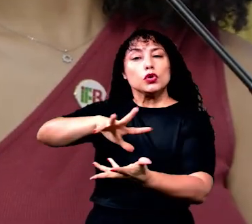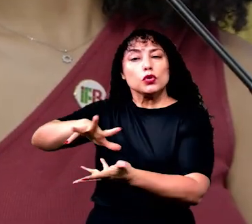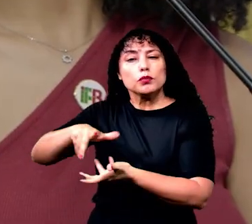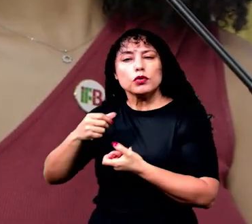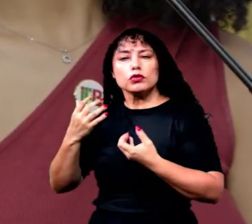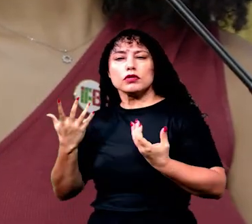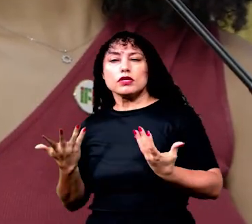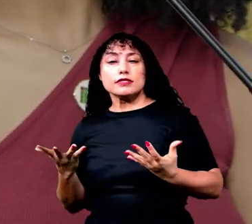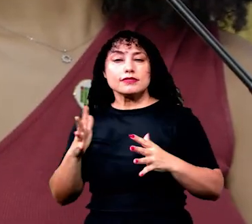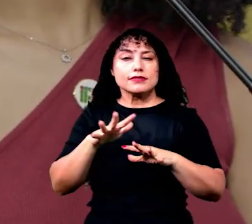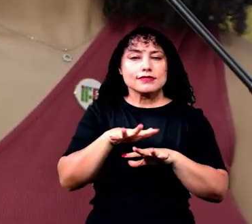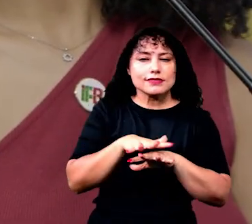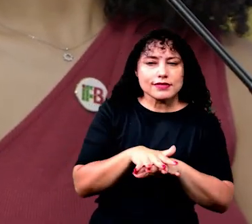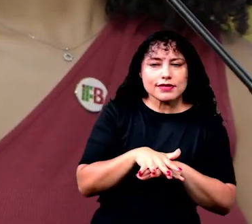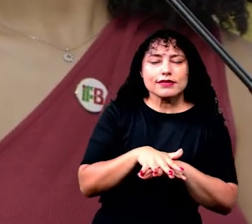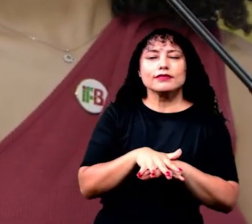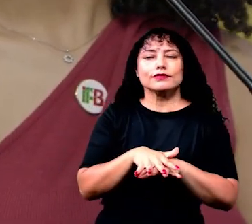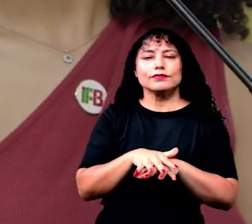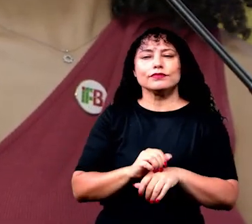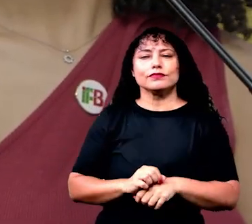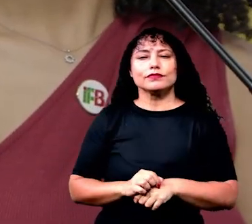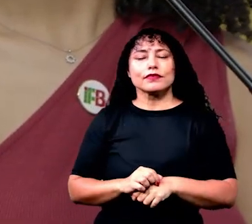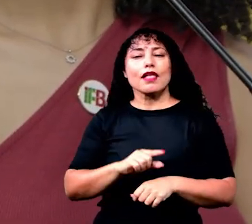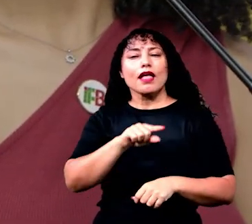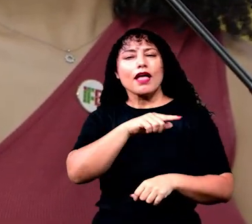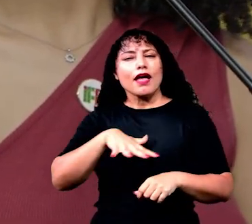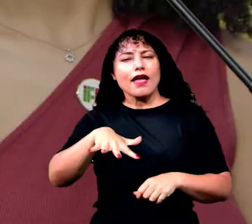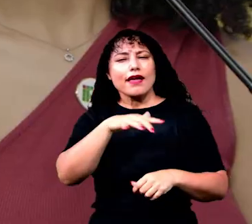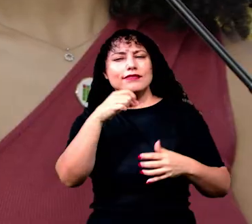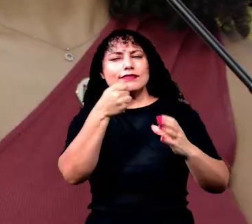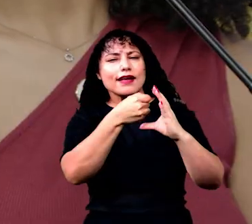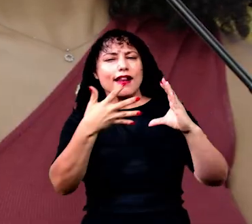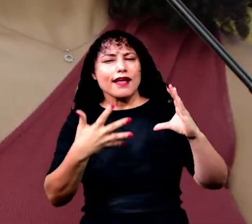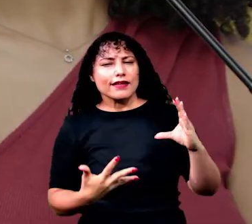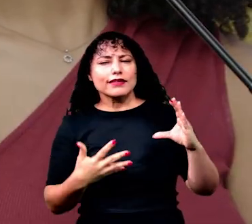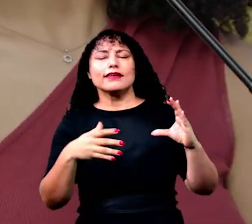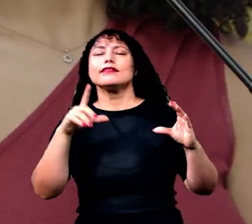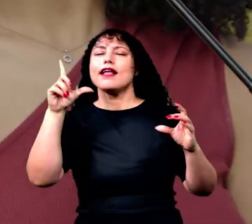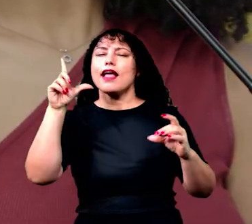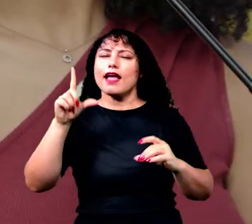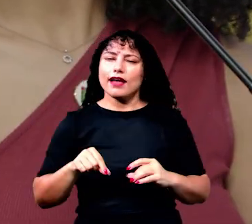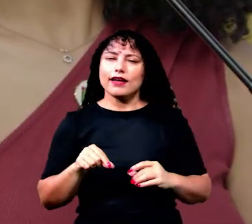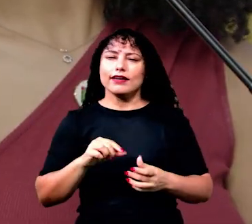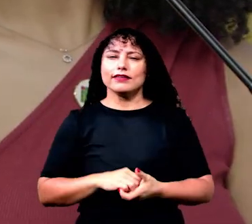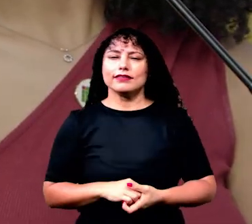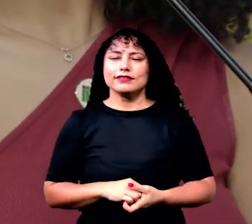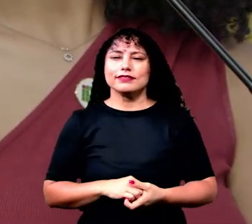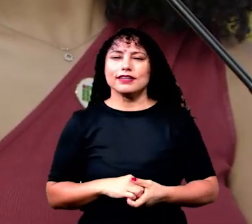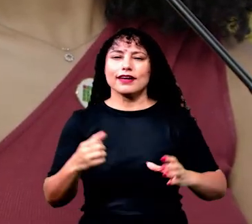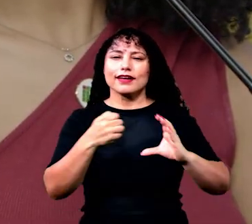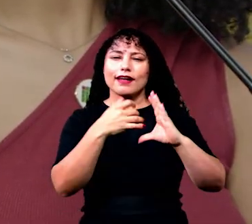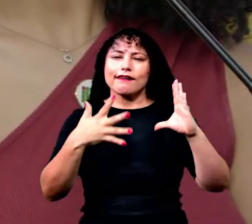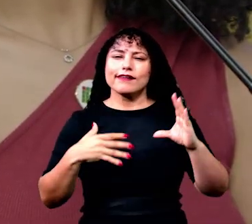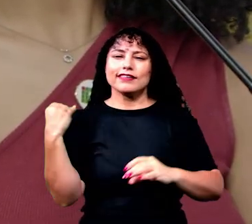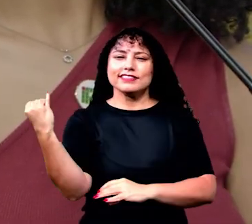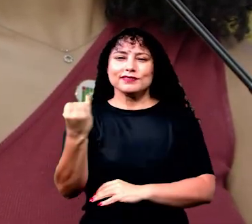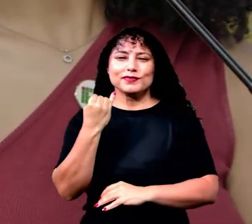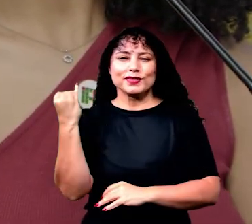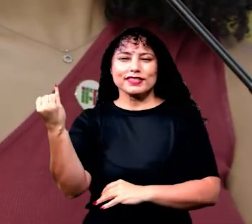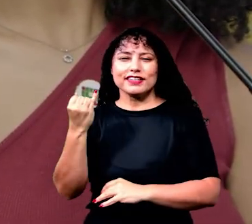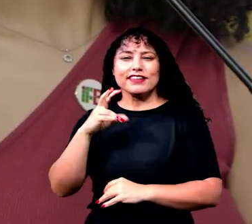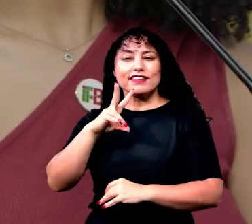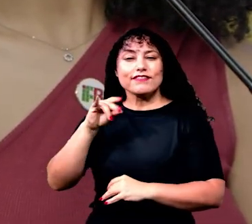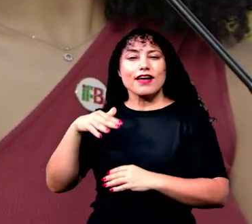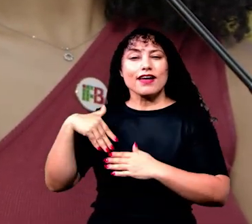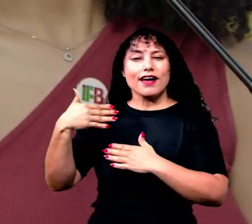no mundo que a gente está inserido, né, esses aspectos, eles são, esse aspecto é